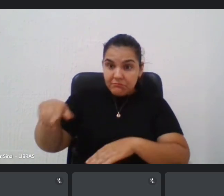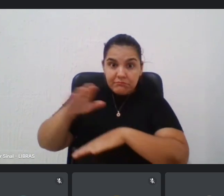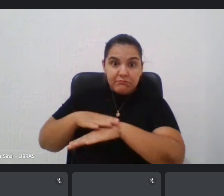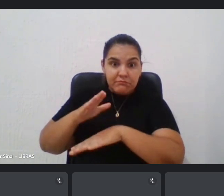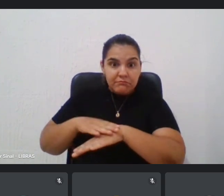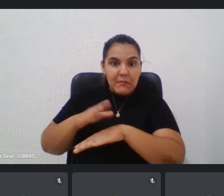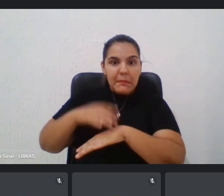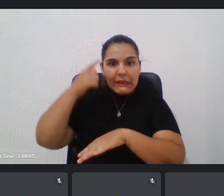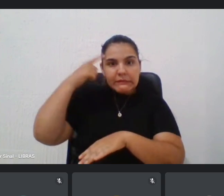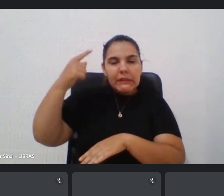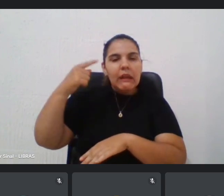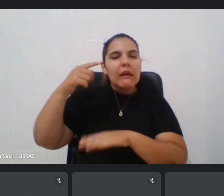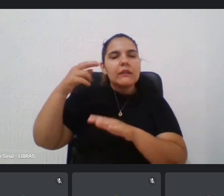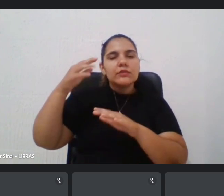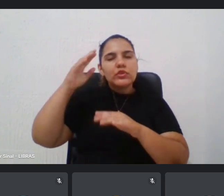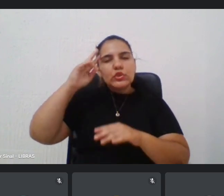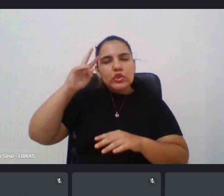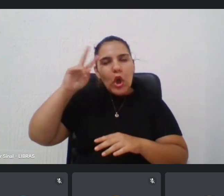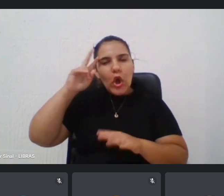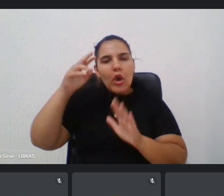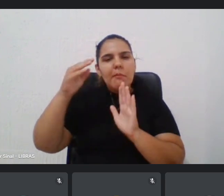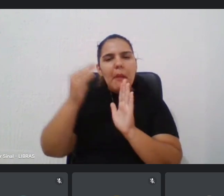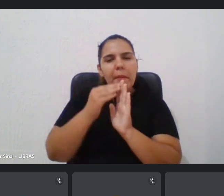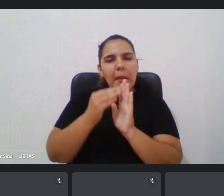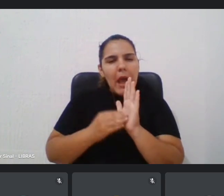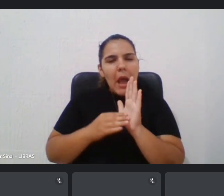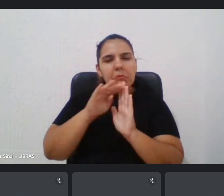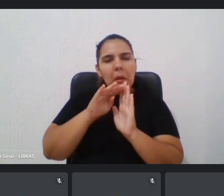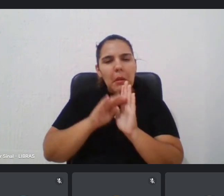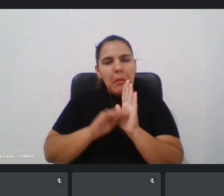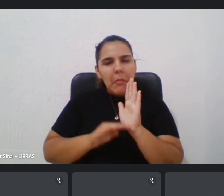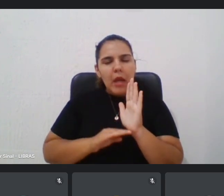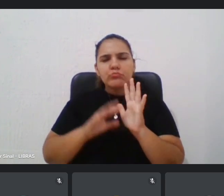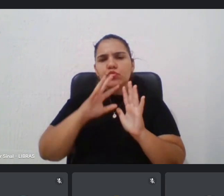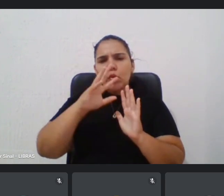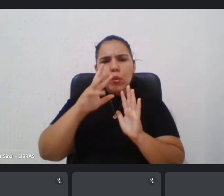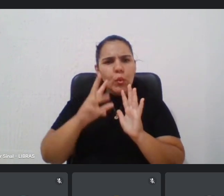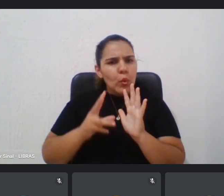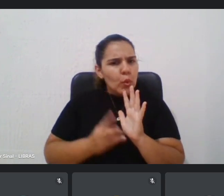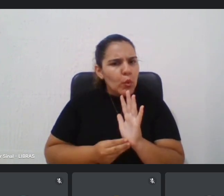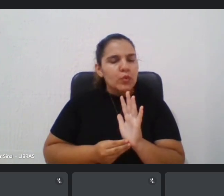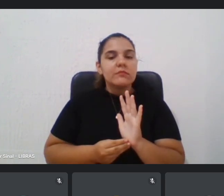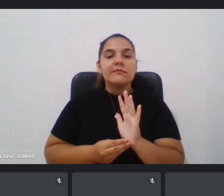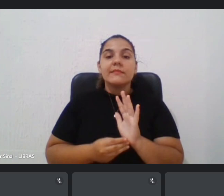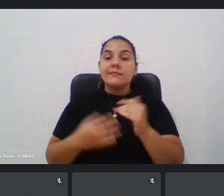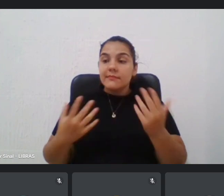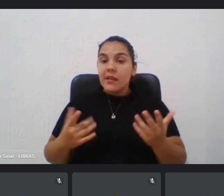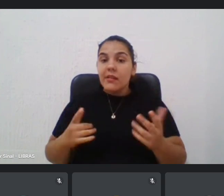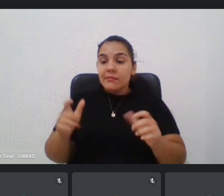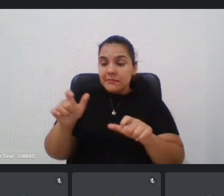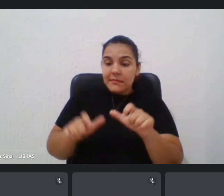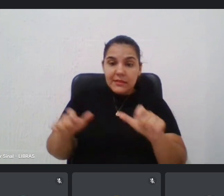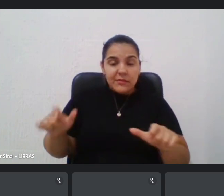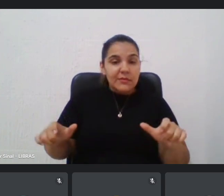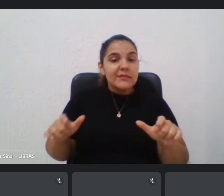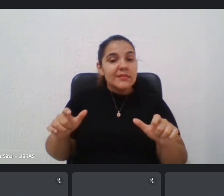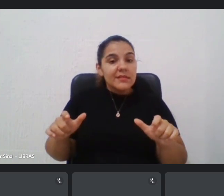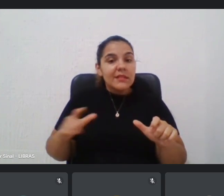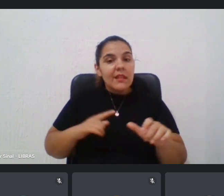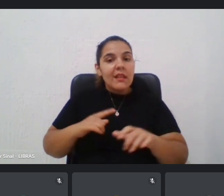tudo se passava ali naquele mesmo lugar. Então, assim, tem artistas ali, tem gente pensante ali, tem gente que está